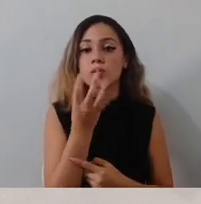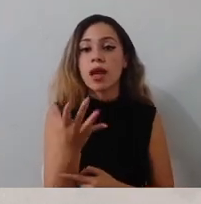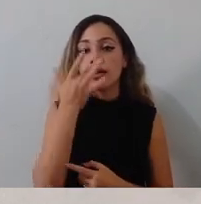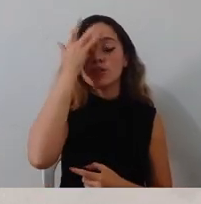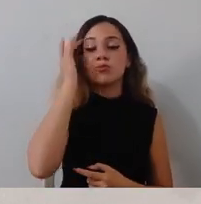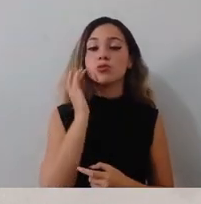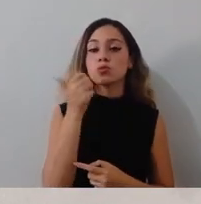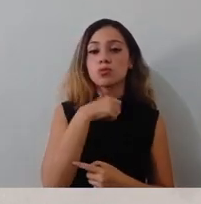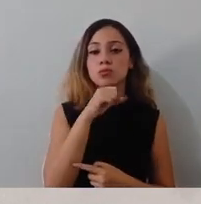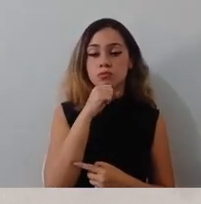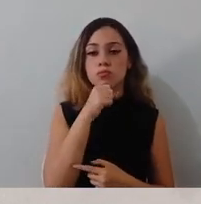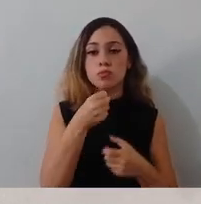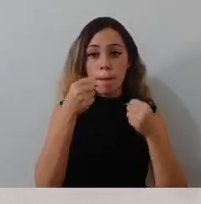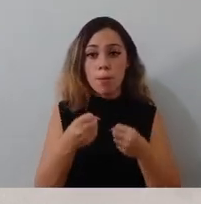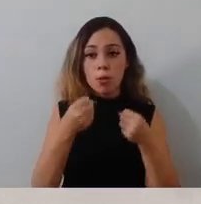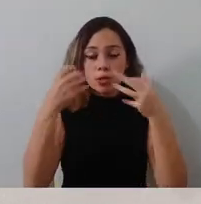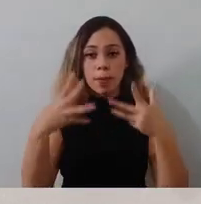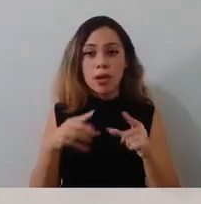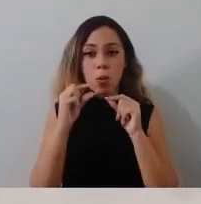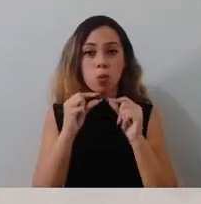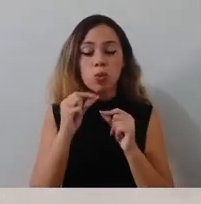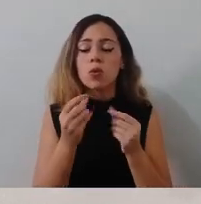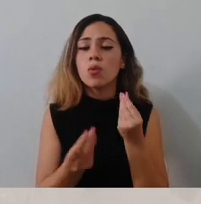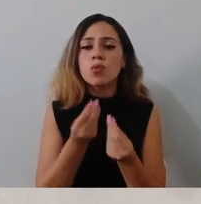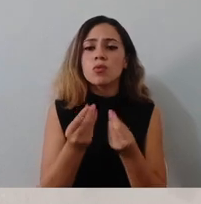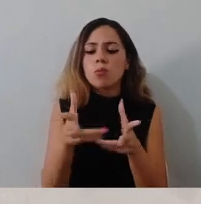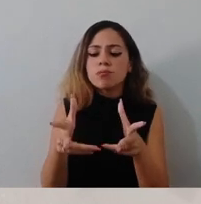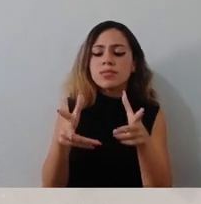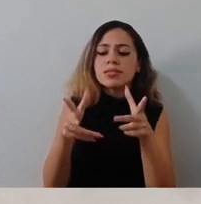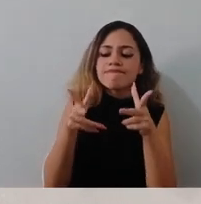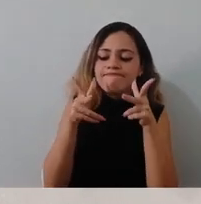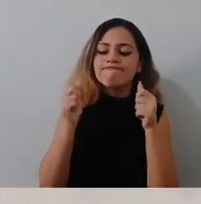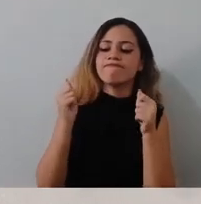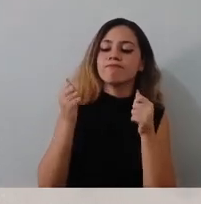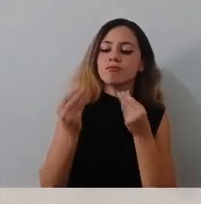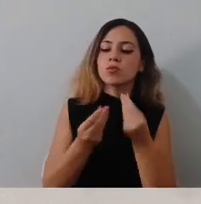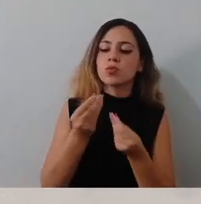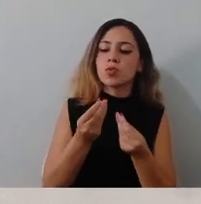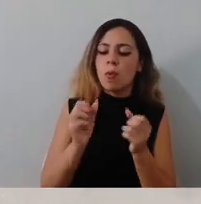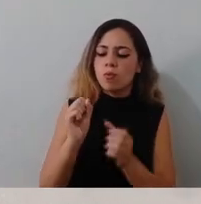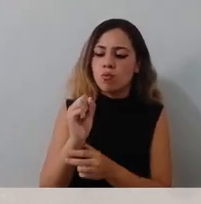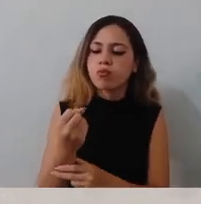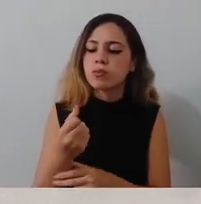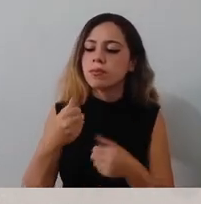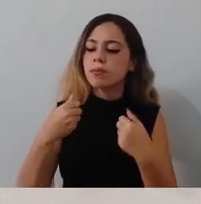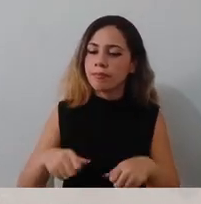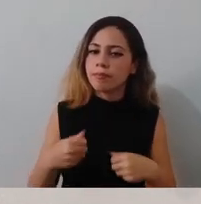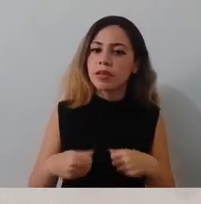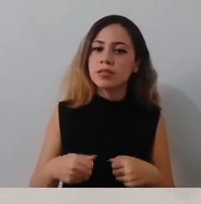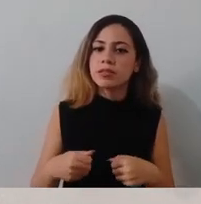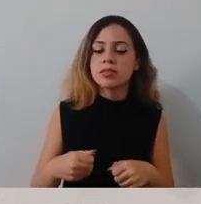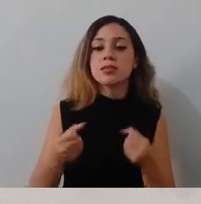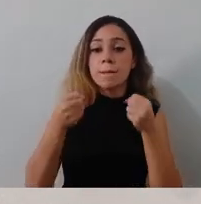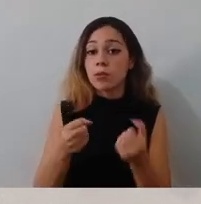para as pessoas que estão nos assistindo ou nos ouvindo, de como perceber e, de repente, se defender de uma propensa, né,